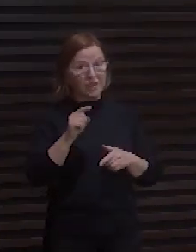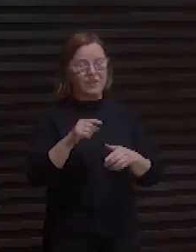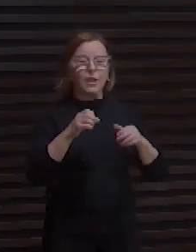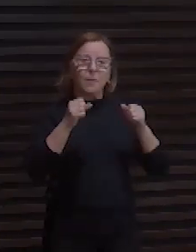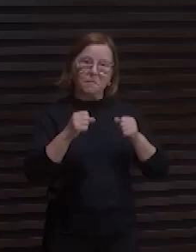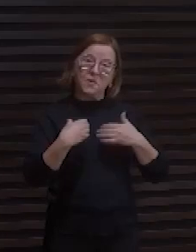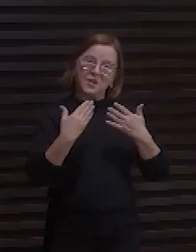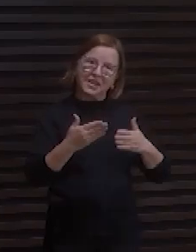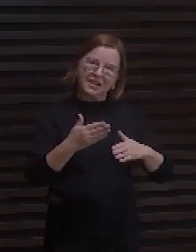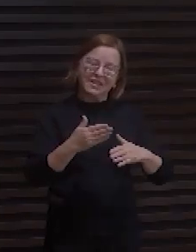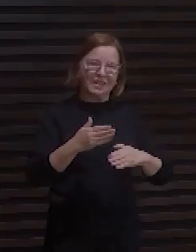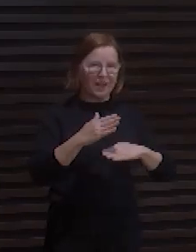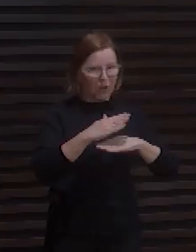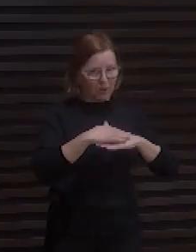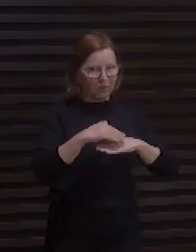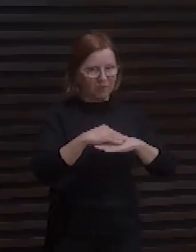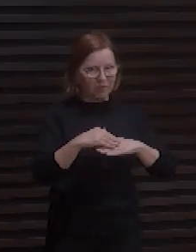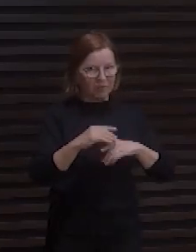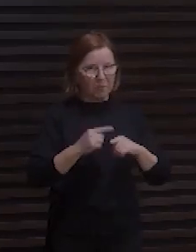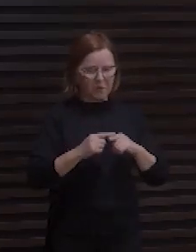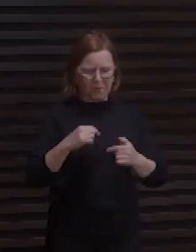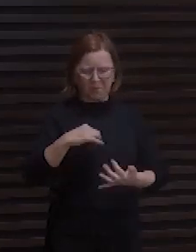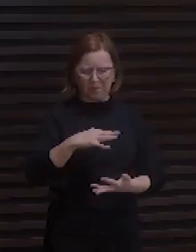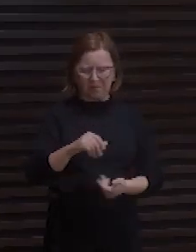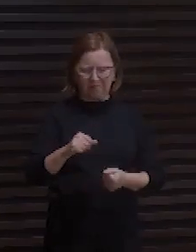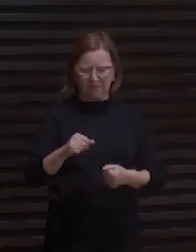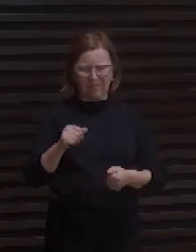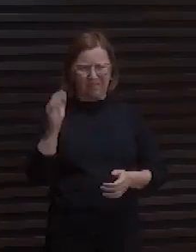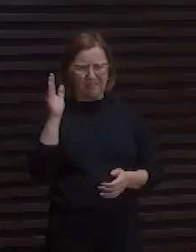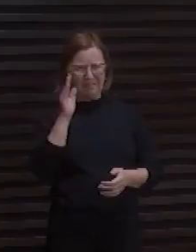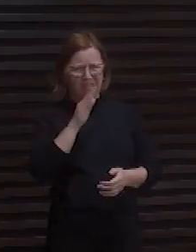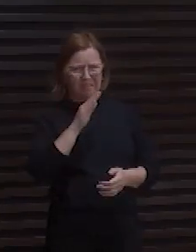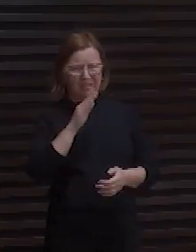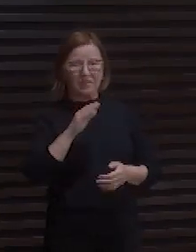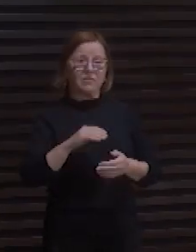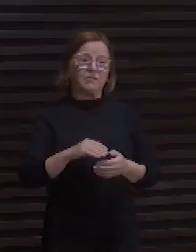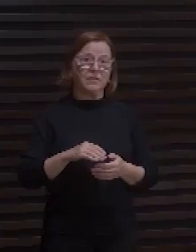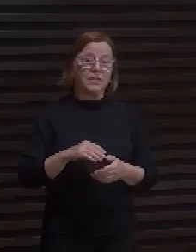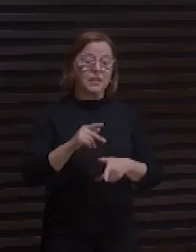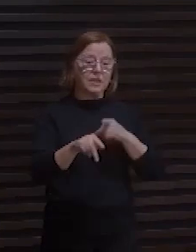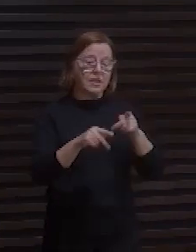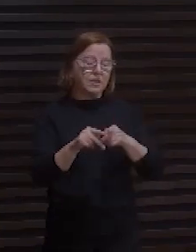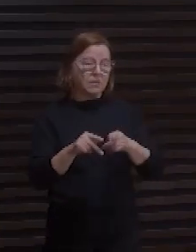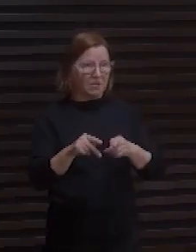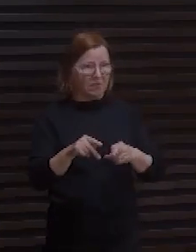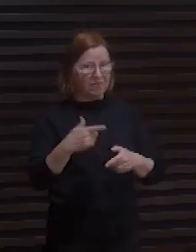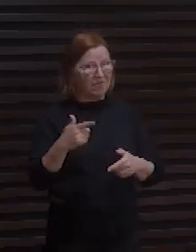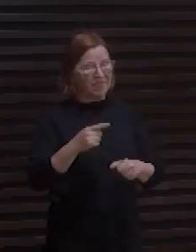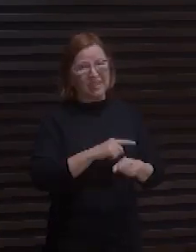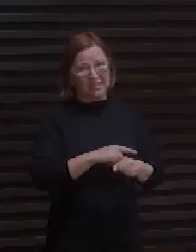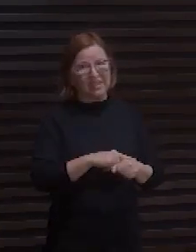de consolo. O mundo está tão corrido que as pessoas não têm nem tempo. Não é